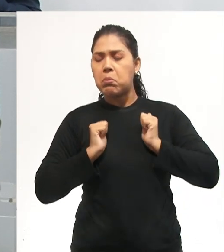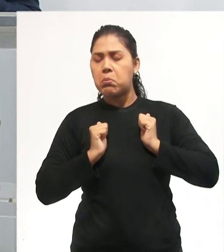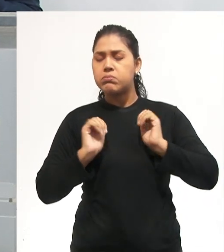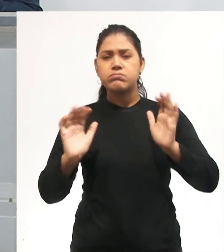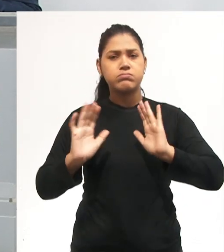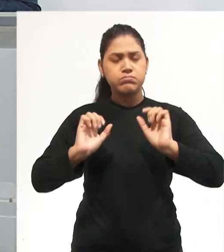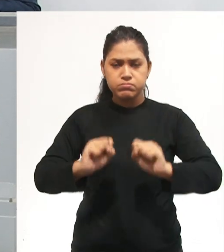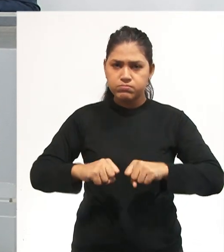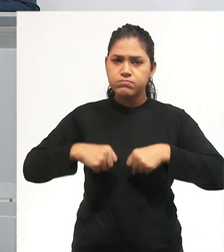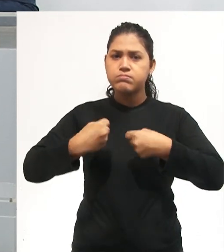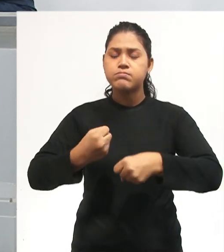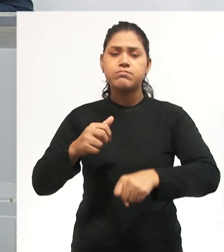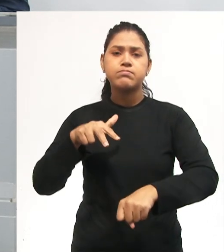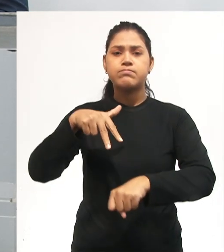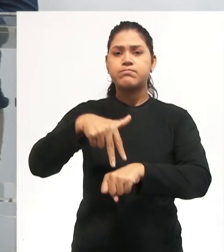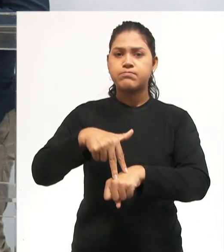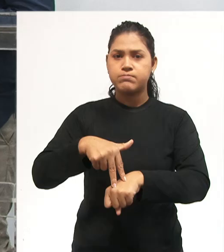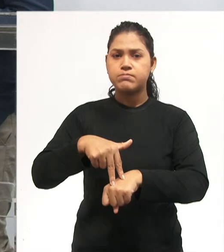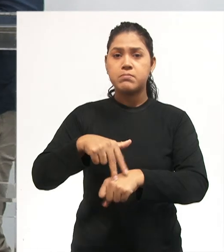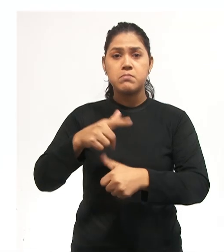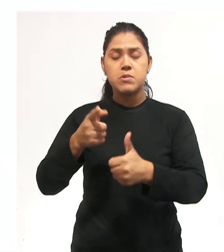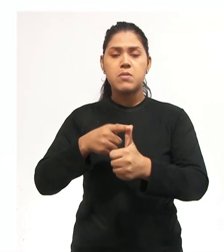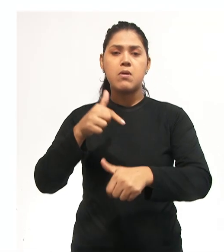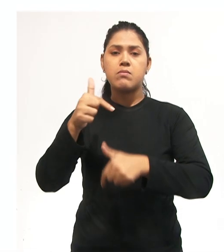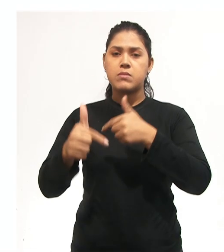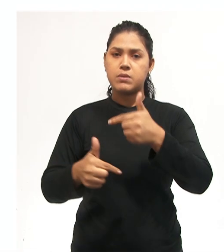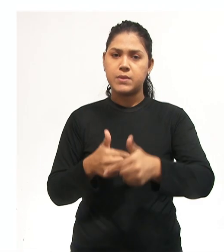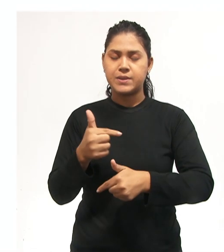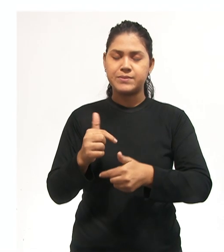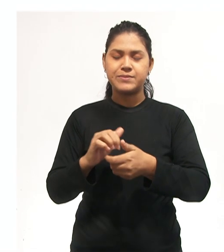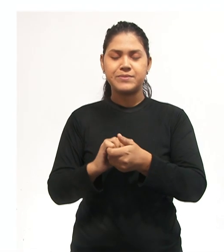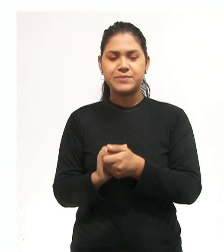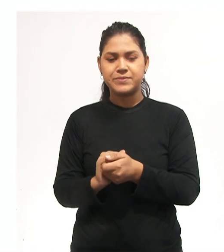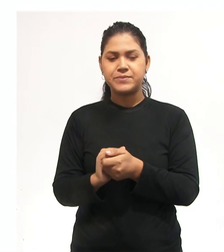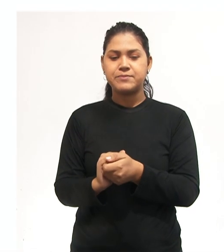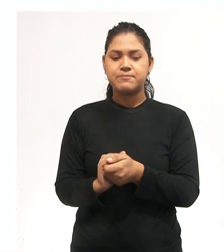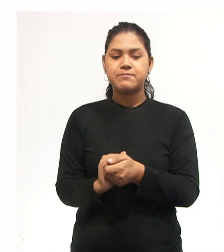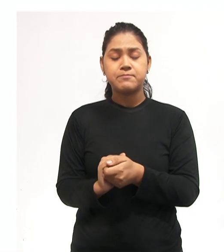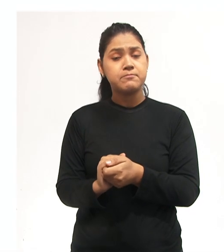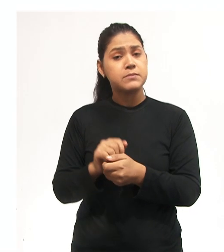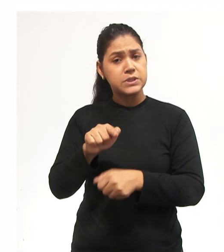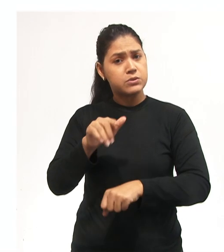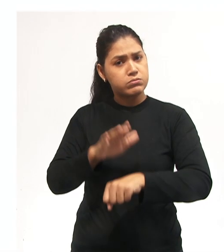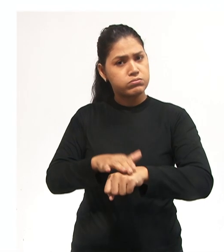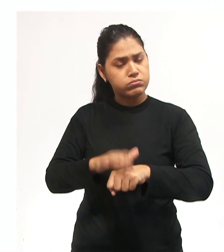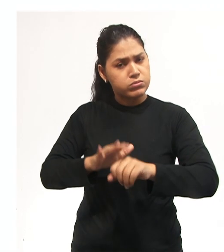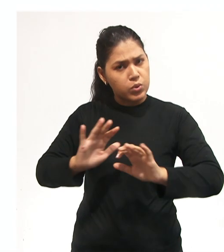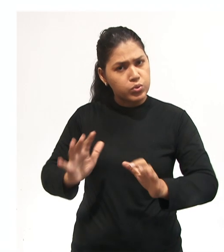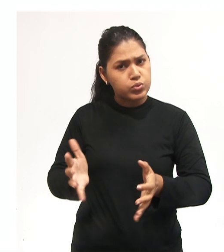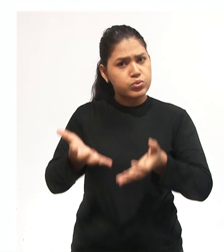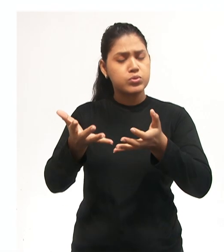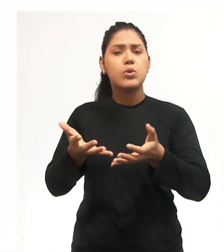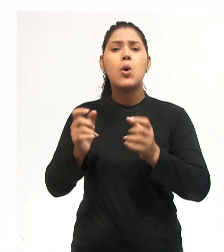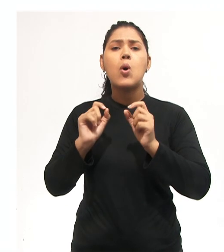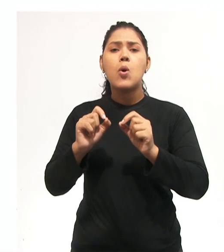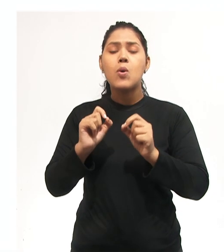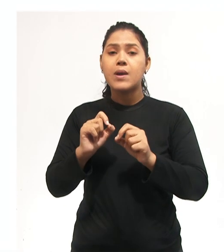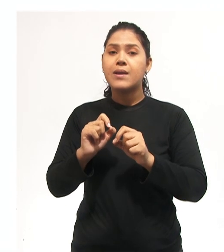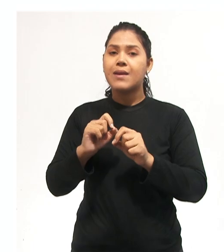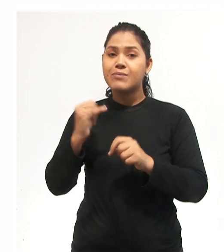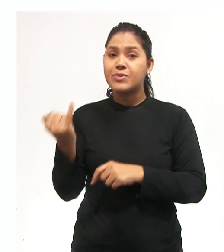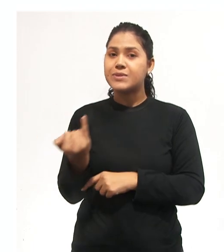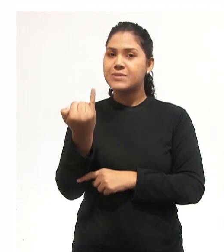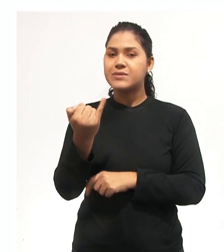poder depois agir, tá? Então, essa proatividade na formulação de políticas públicas e principalmente na formulação de políticas